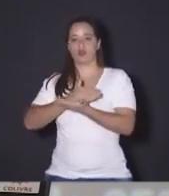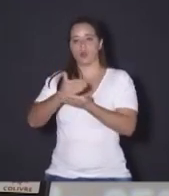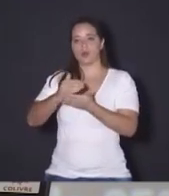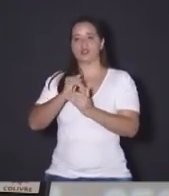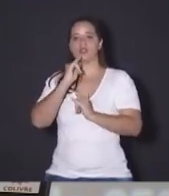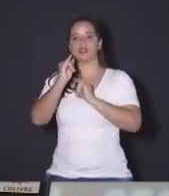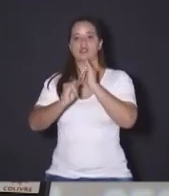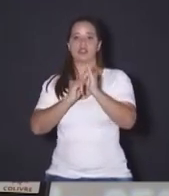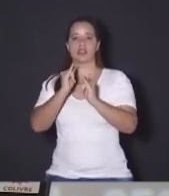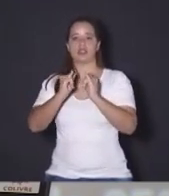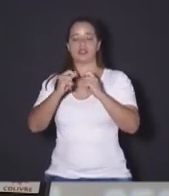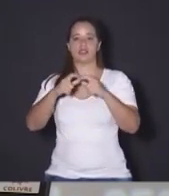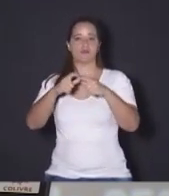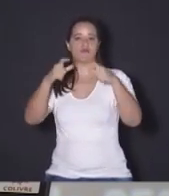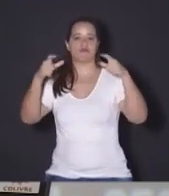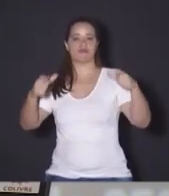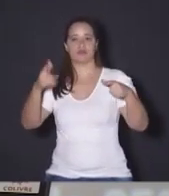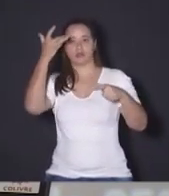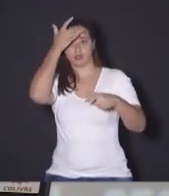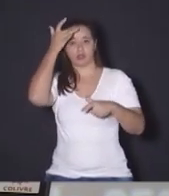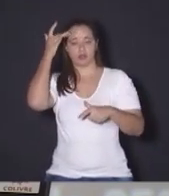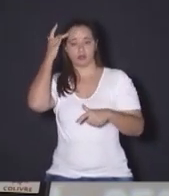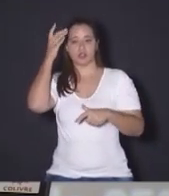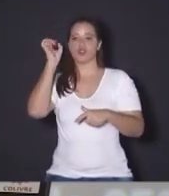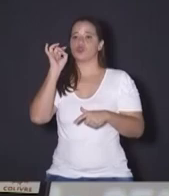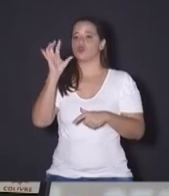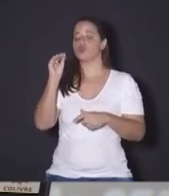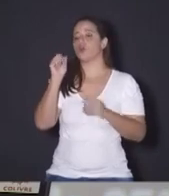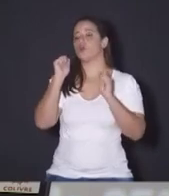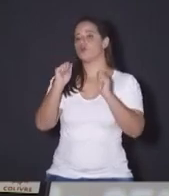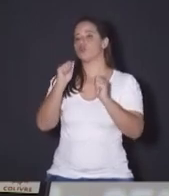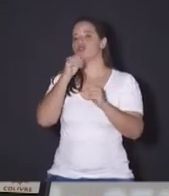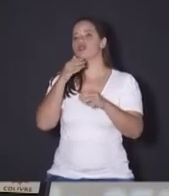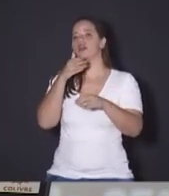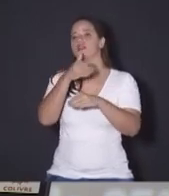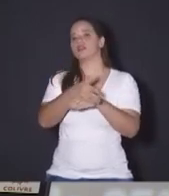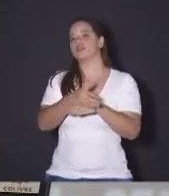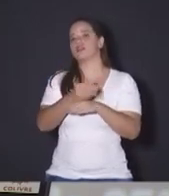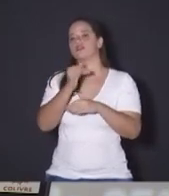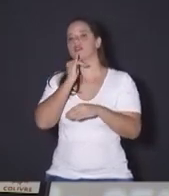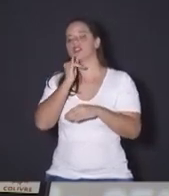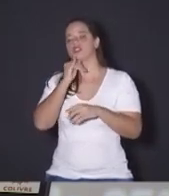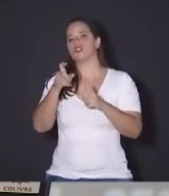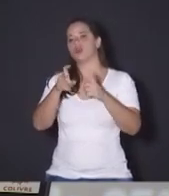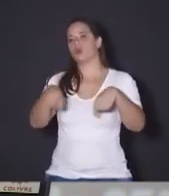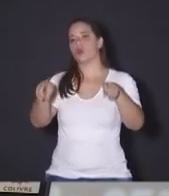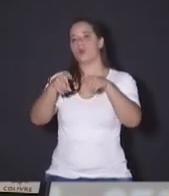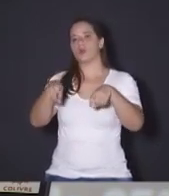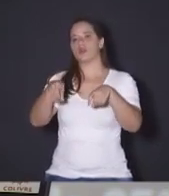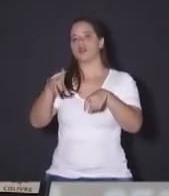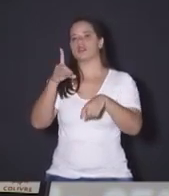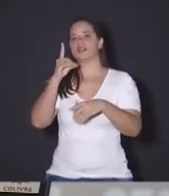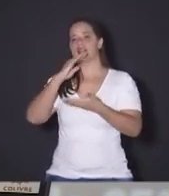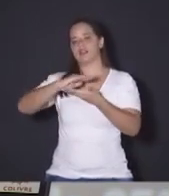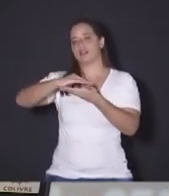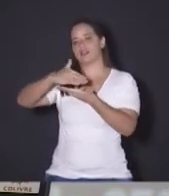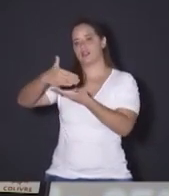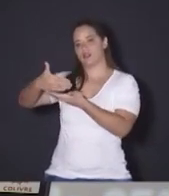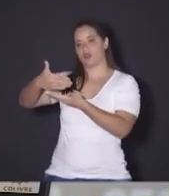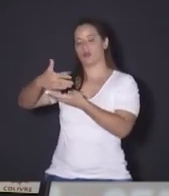internet o grande público a gente só podia acessar ela através de computadores desktop